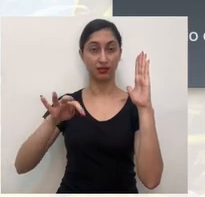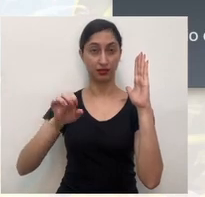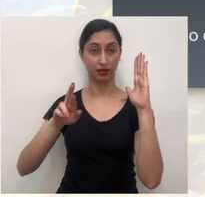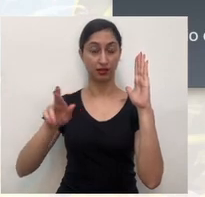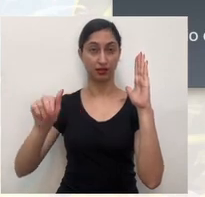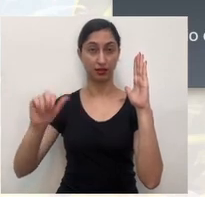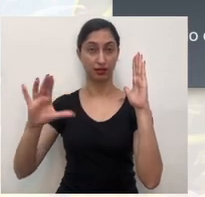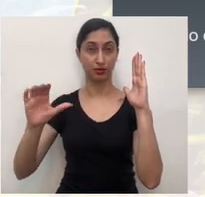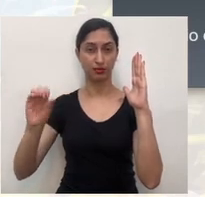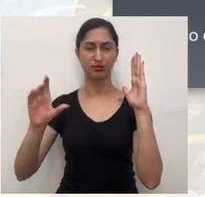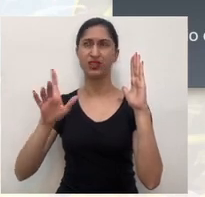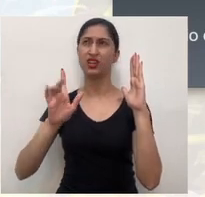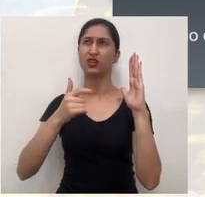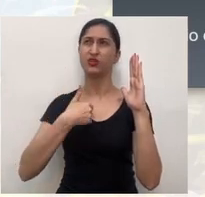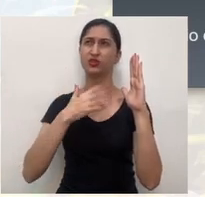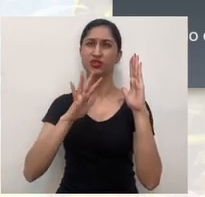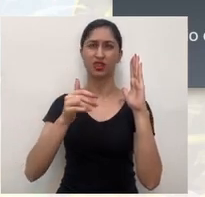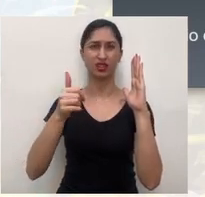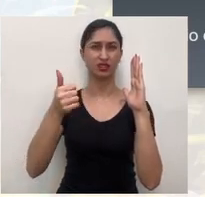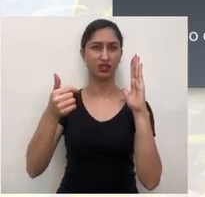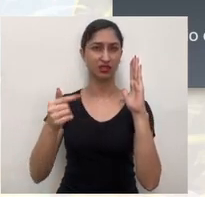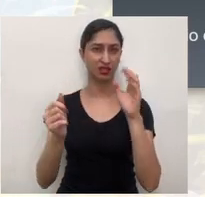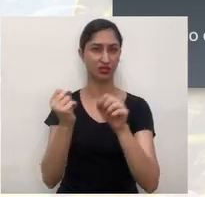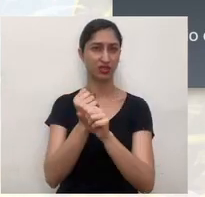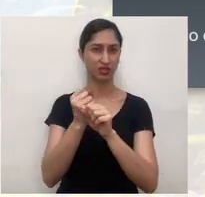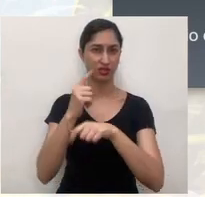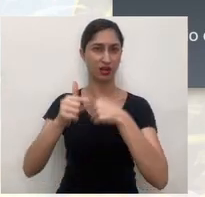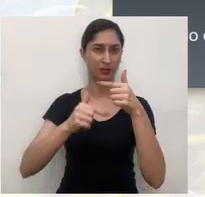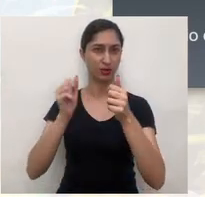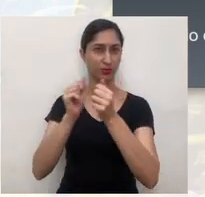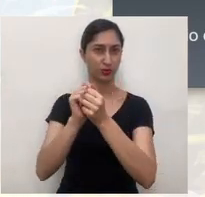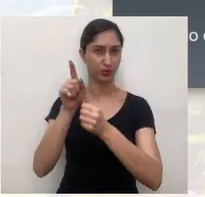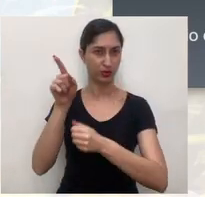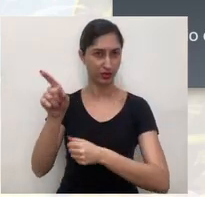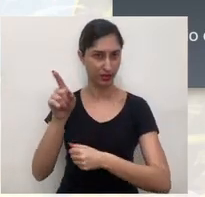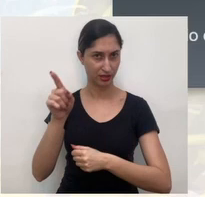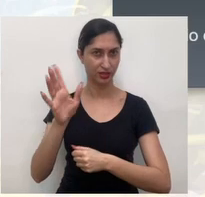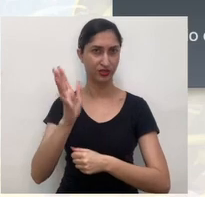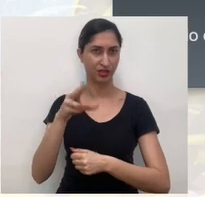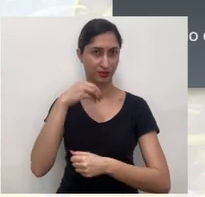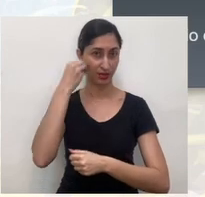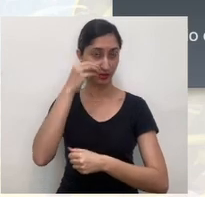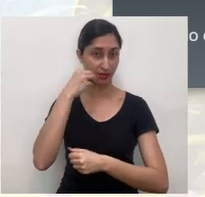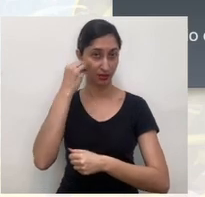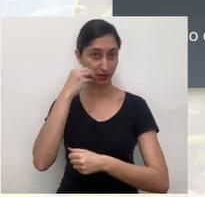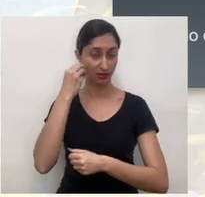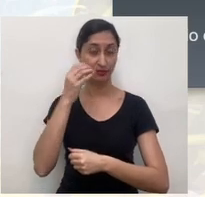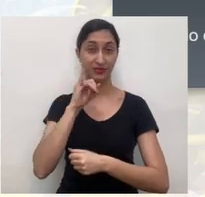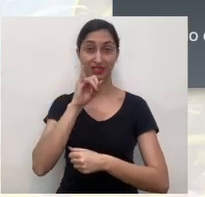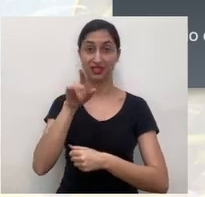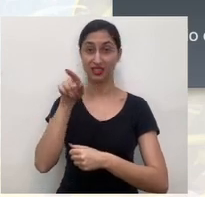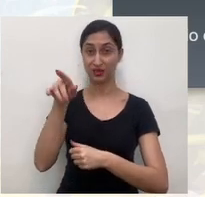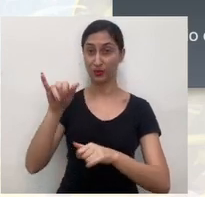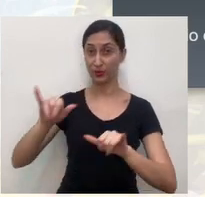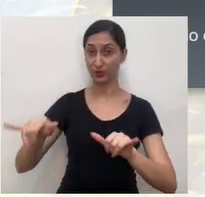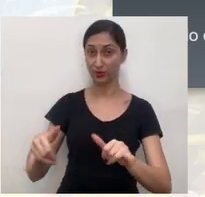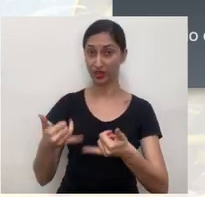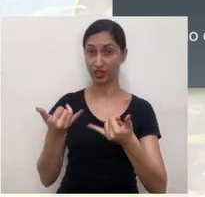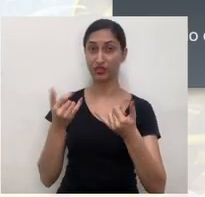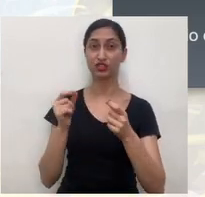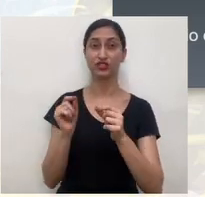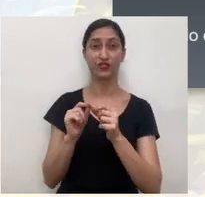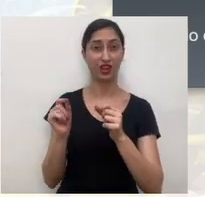Burle Marx, foram 17 anos trabalhando juntos, que, se fosse dado a ele uma oportunidade de fazer